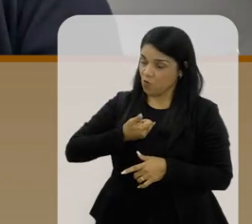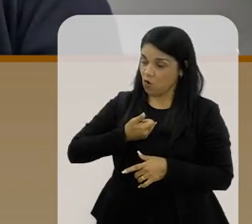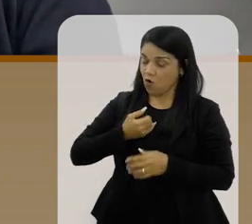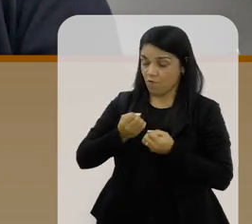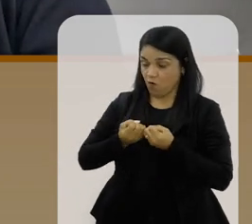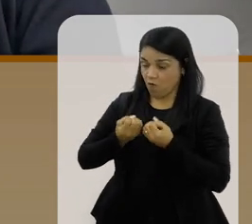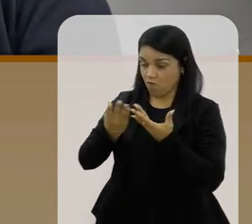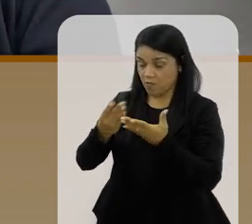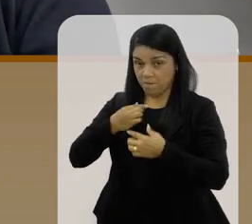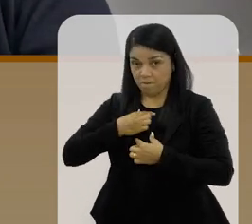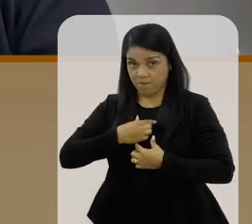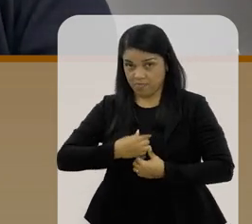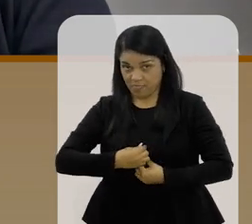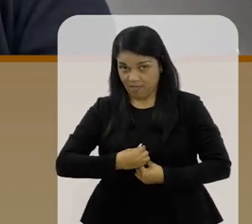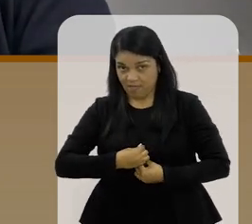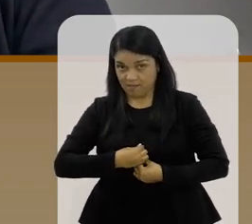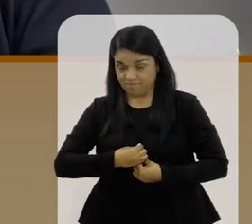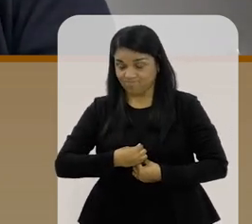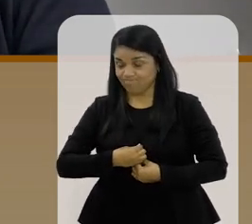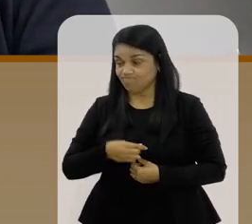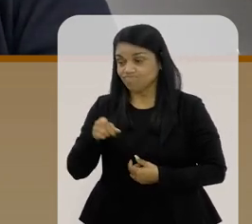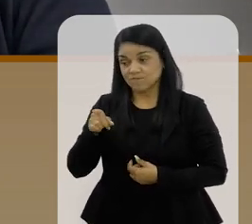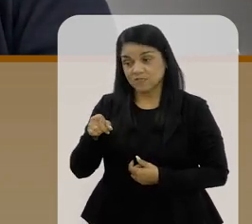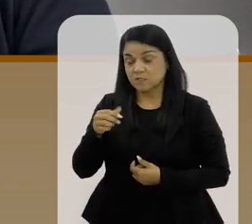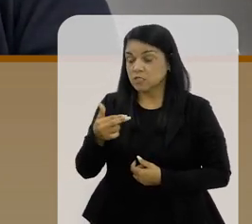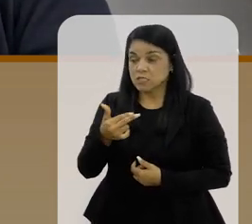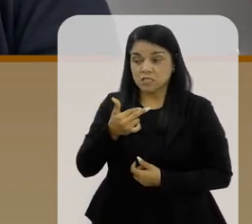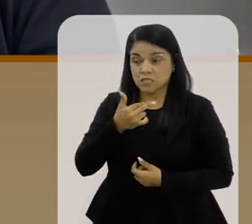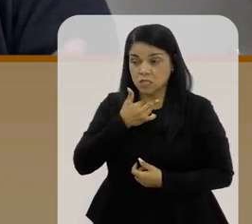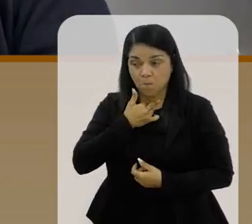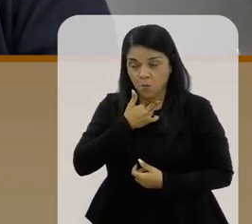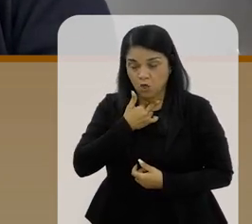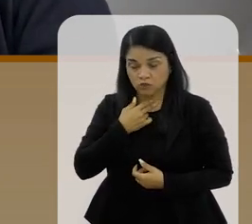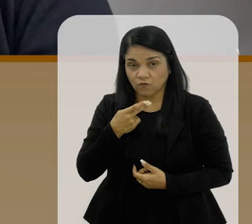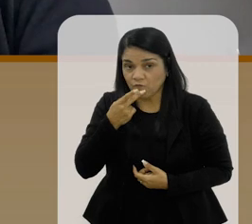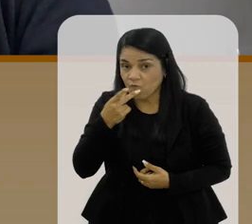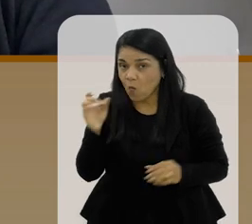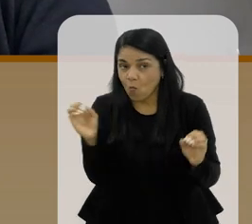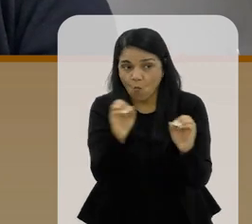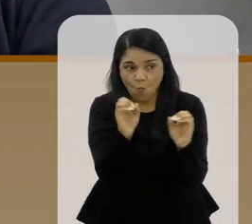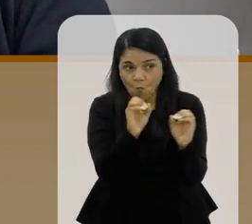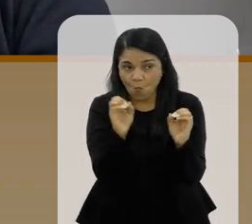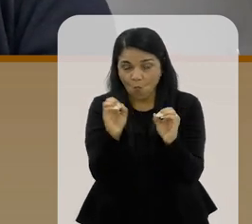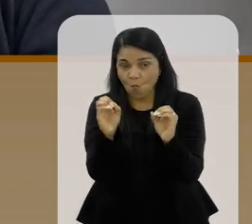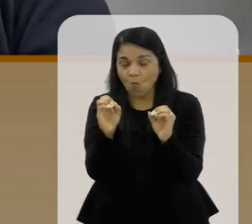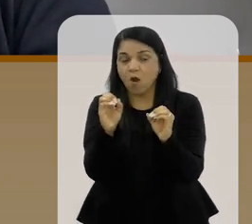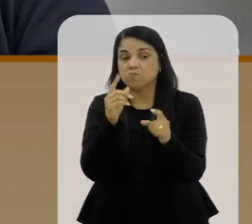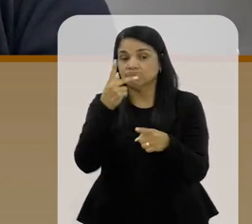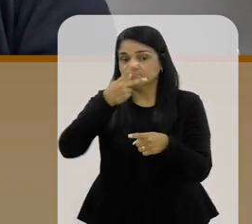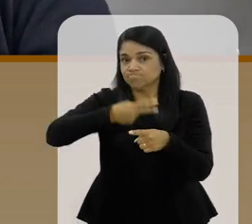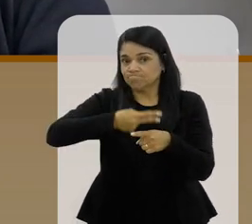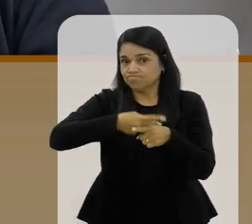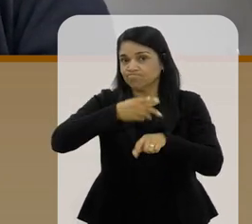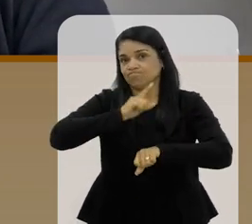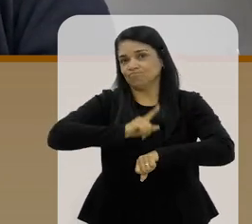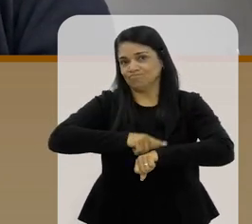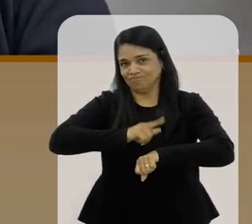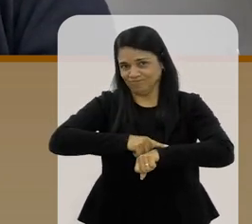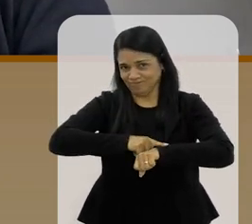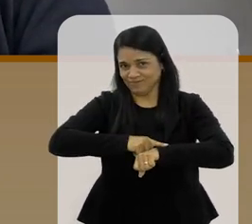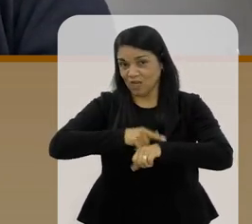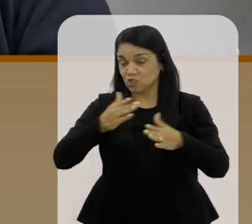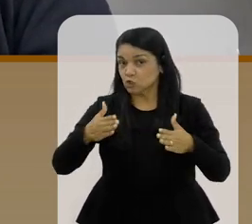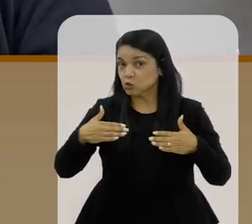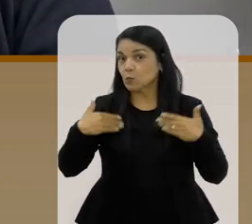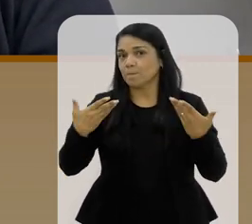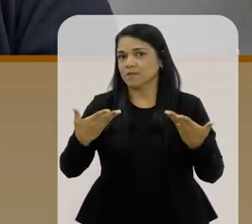bom, vai ser ofertada uma medalha para você e você não pode falar para ninguém, basicamente, sobre isso, até você ganhar, porque